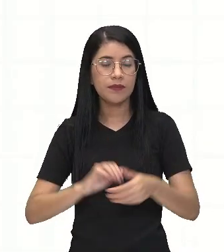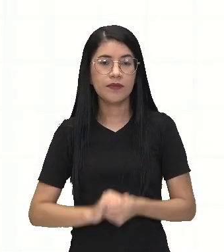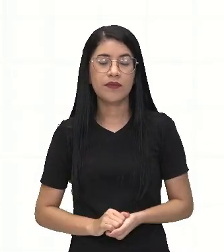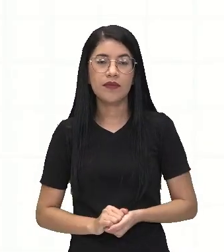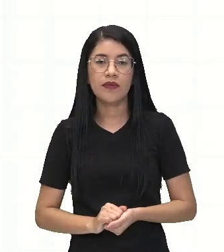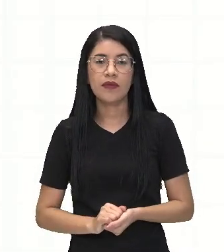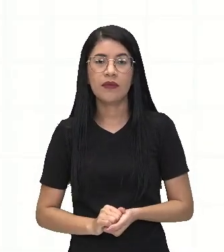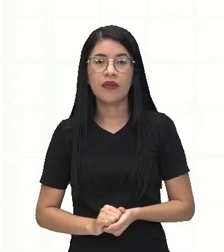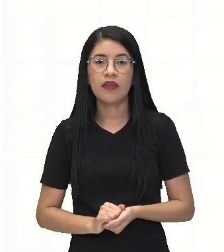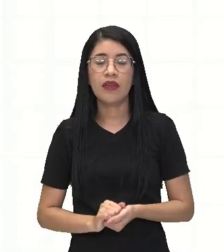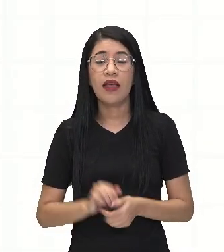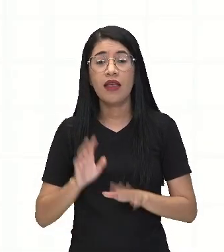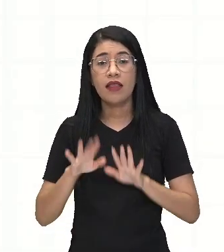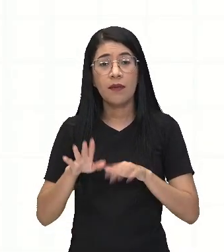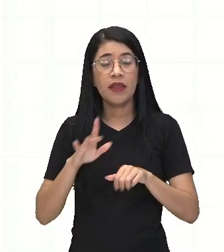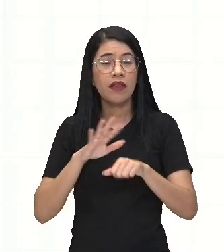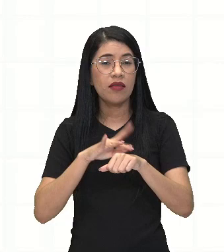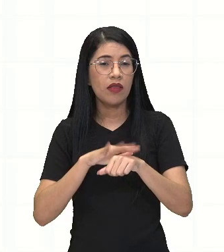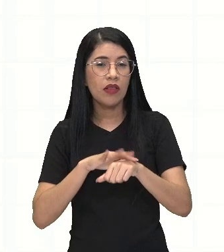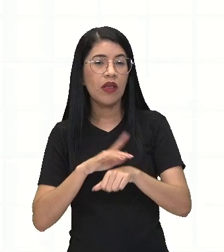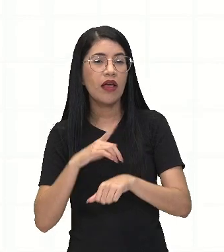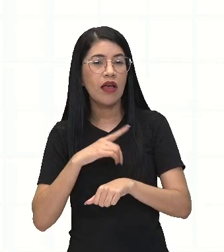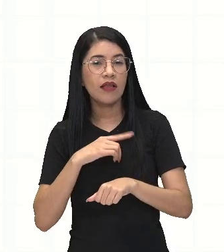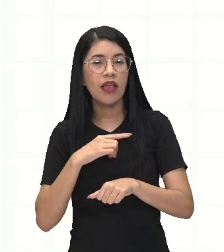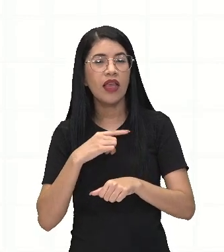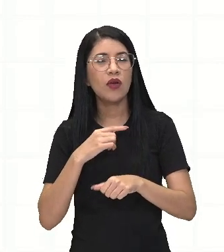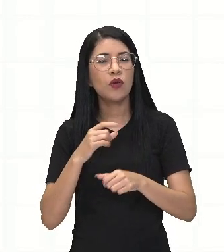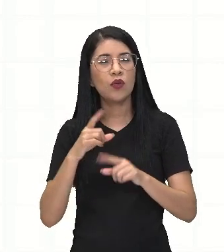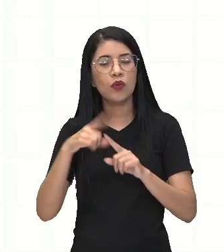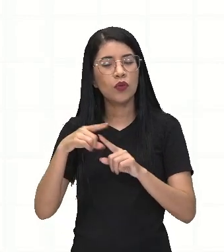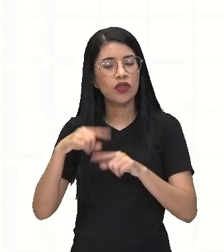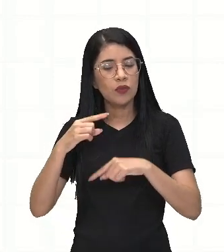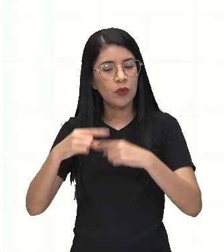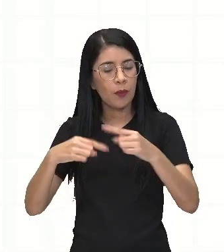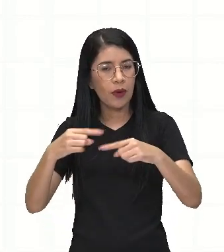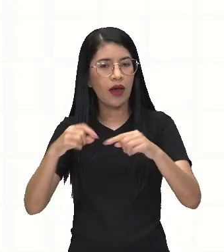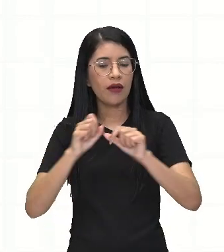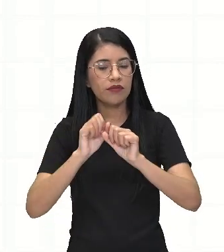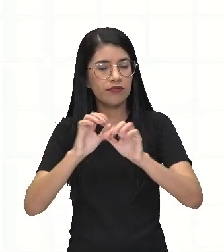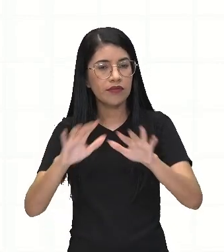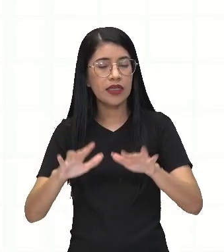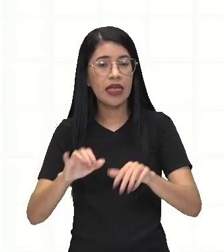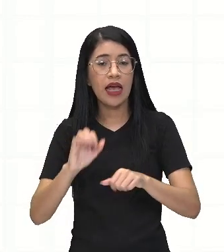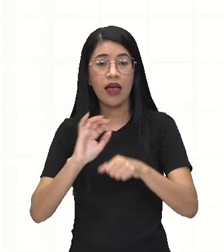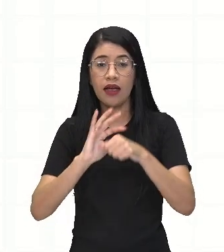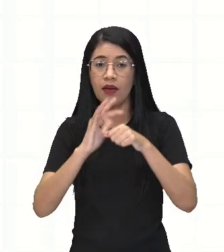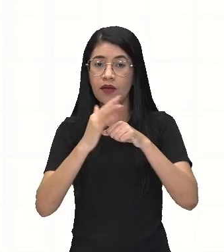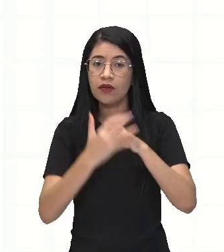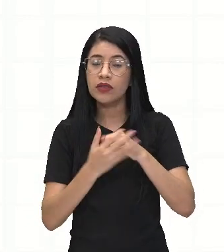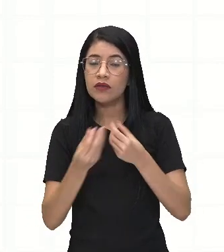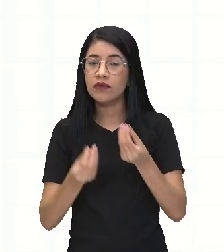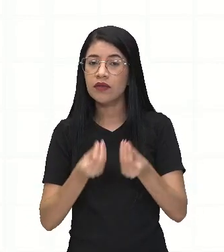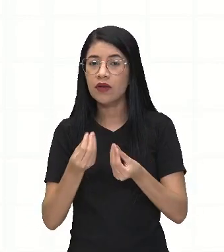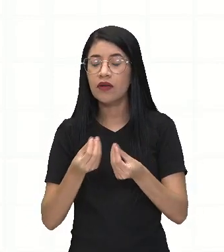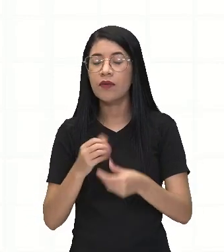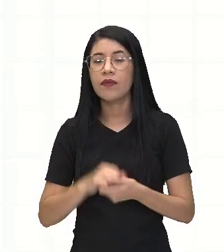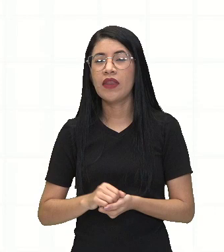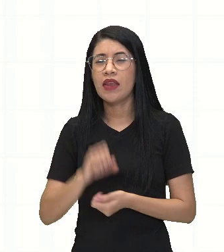doença tem seu mecanismo de transmissão. No caso da Covid-19, era espirro,